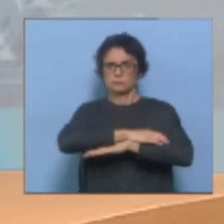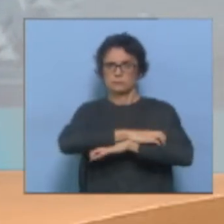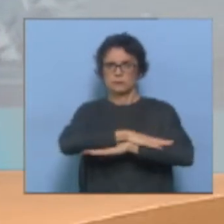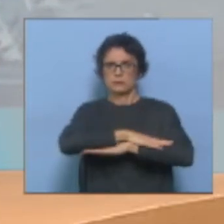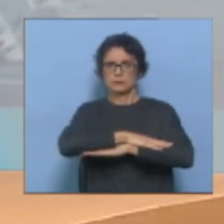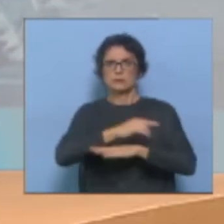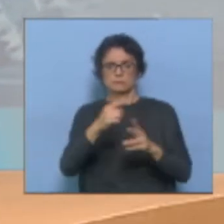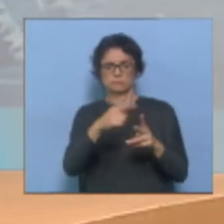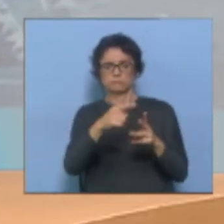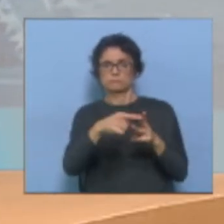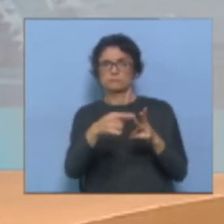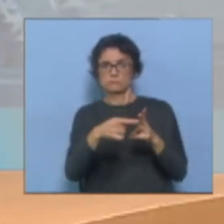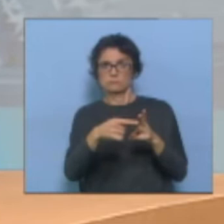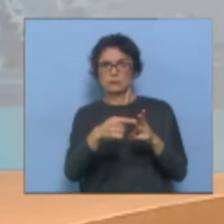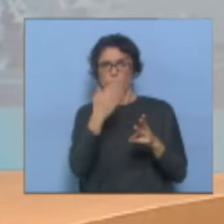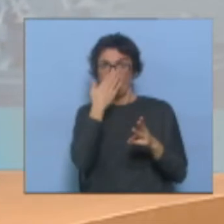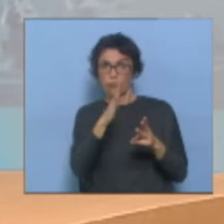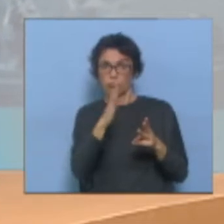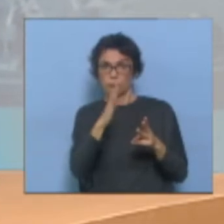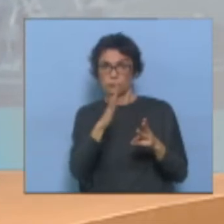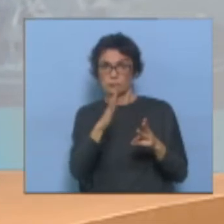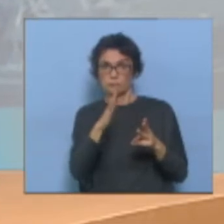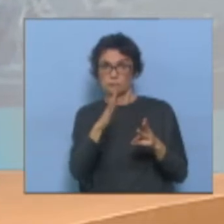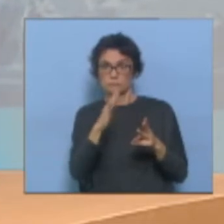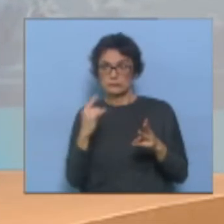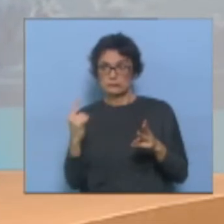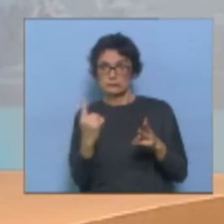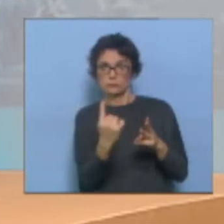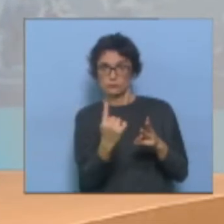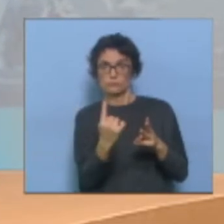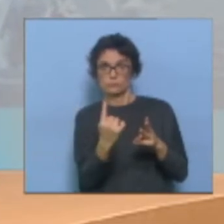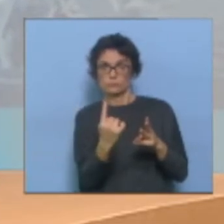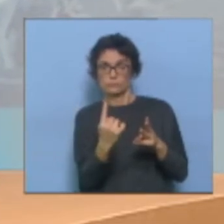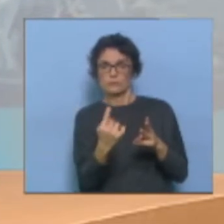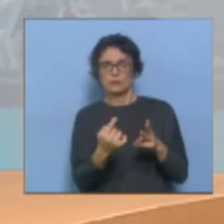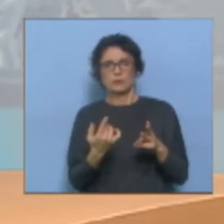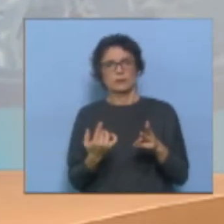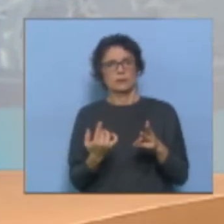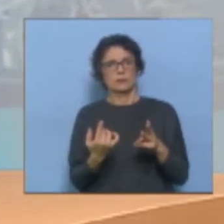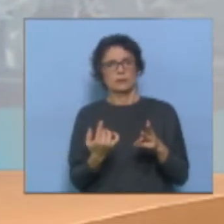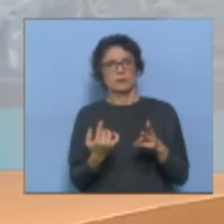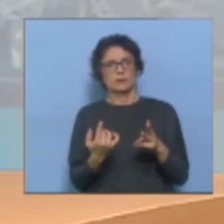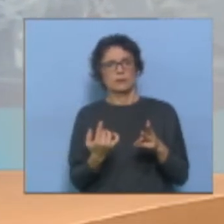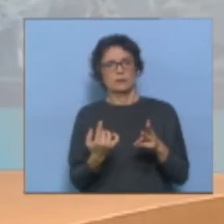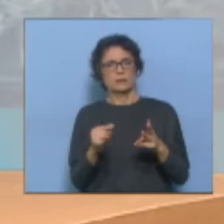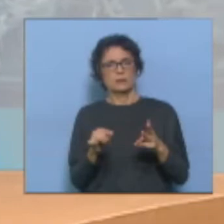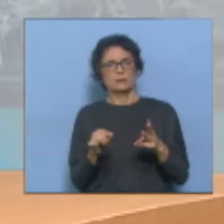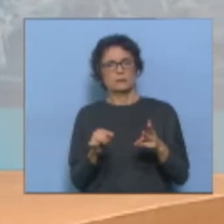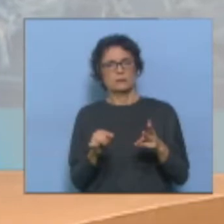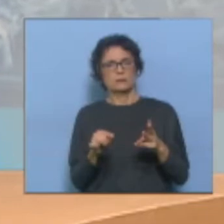um apelo que é constante depois. Porque, de facto, temos sempre alguém diante de nós quando se trata de uma